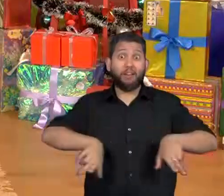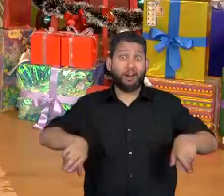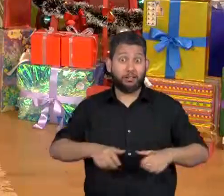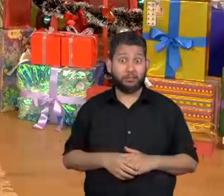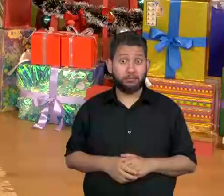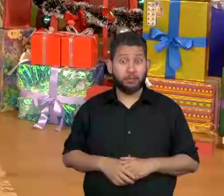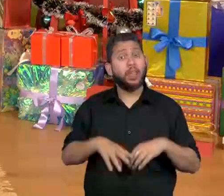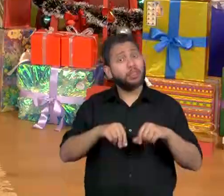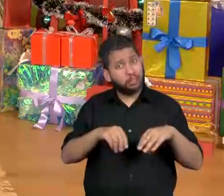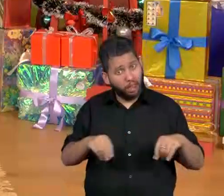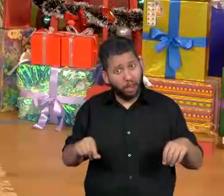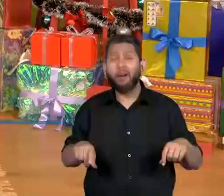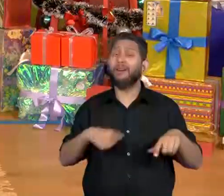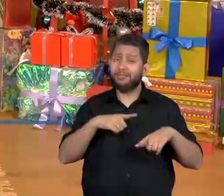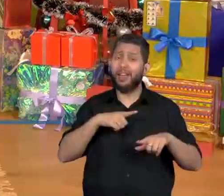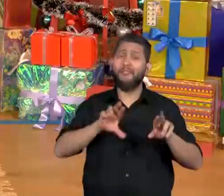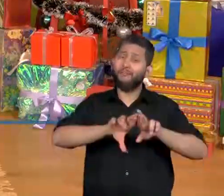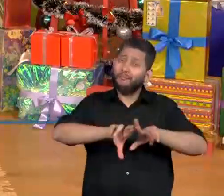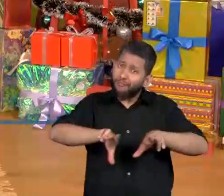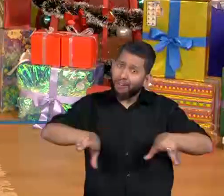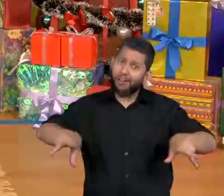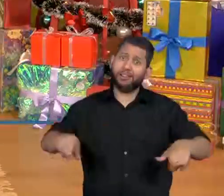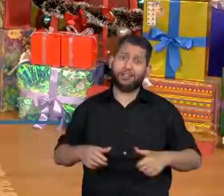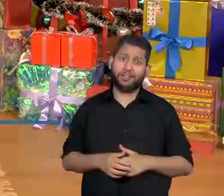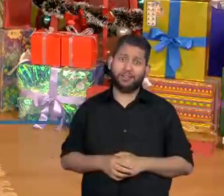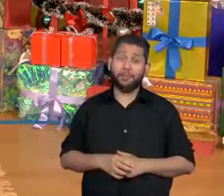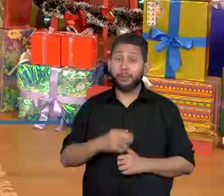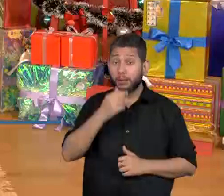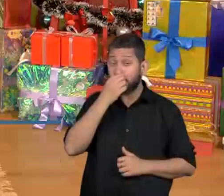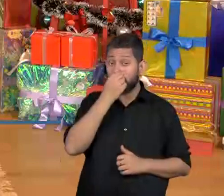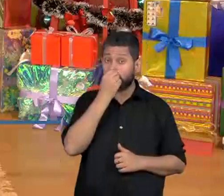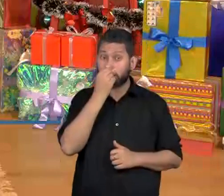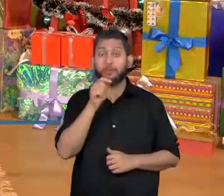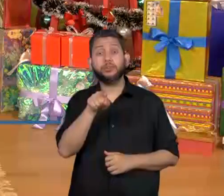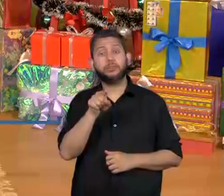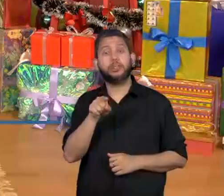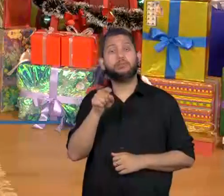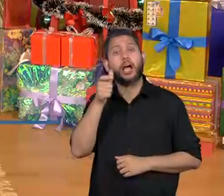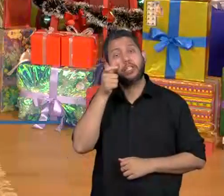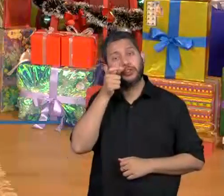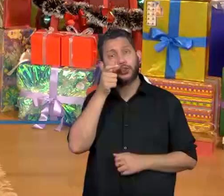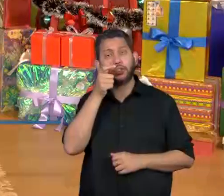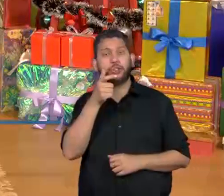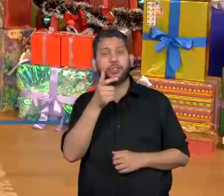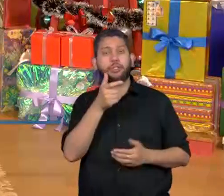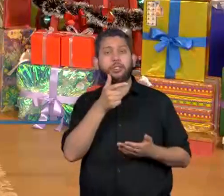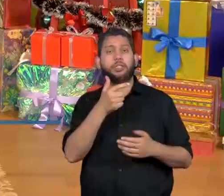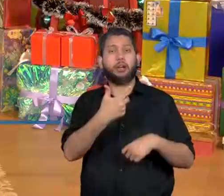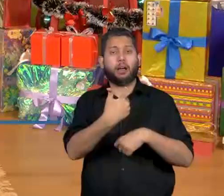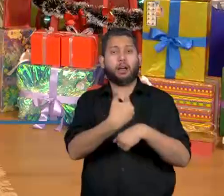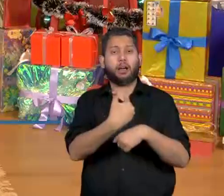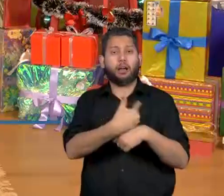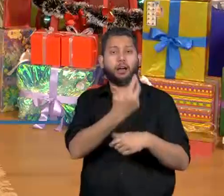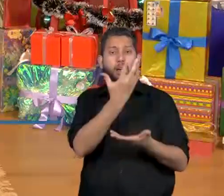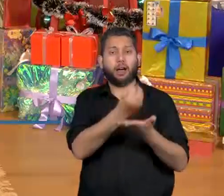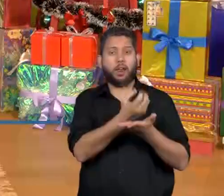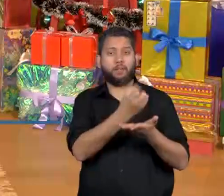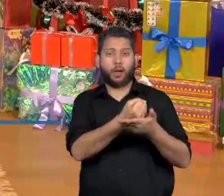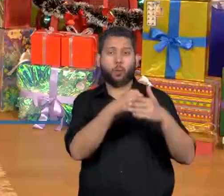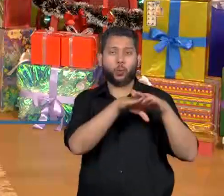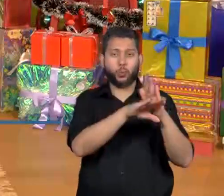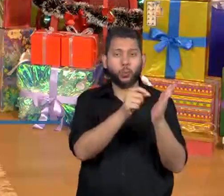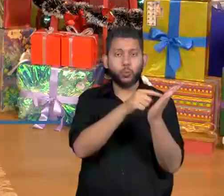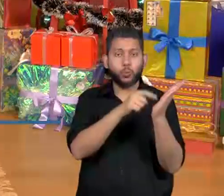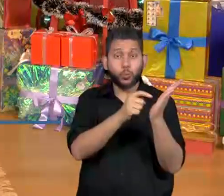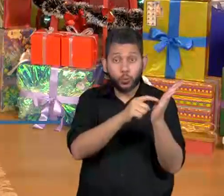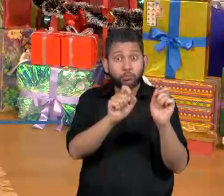de solo. Isso, né? Mesmo. Inclusive aí no repositório, se vocês quiserem procurar, já tivemos aqui aulas sobre tipos de